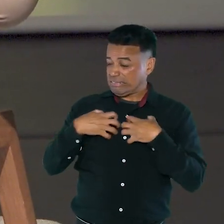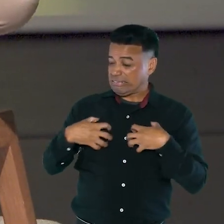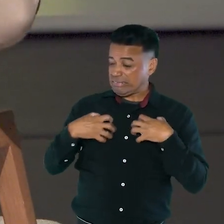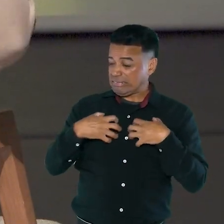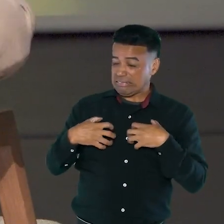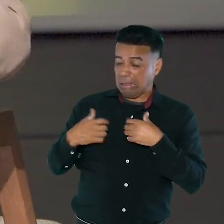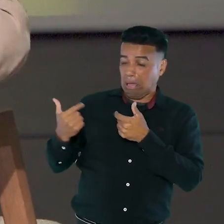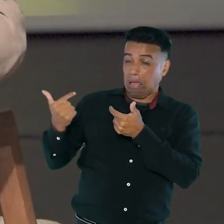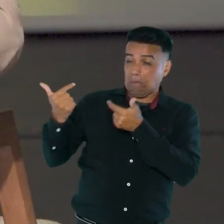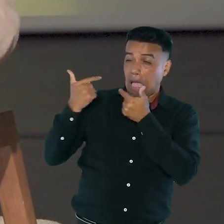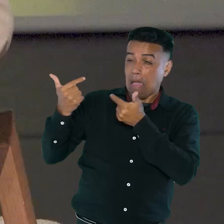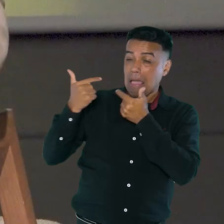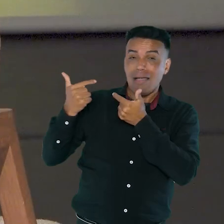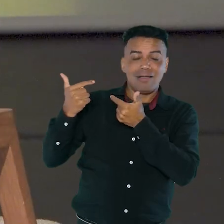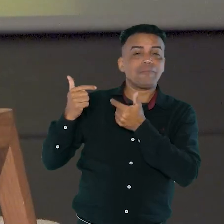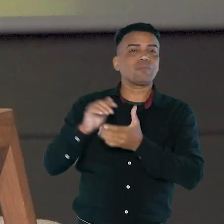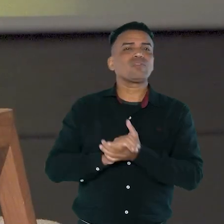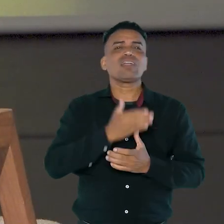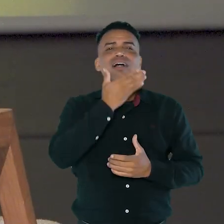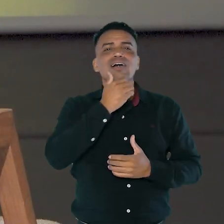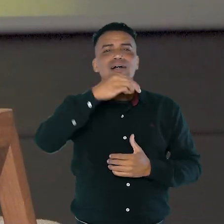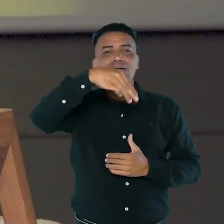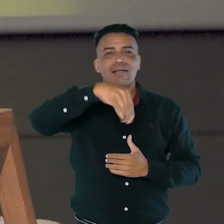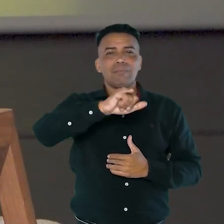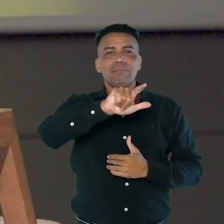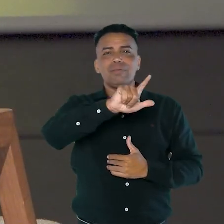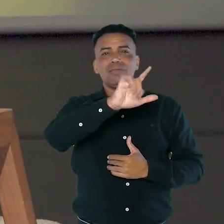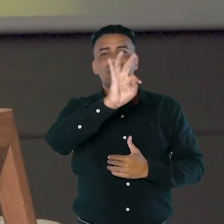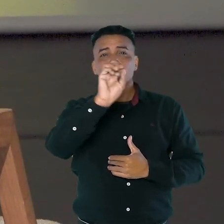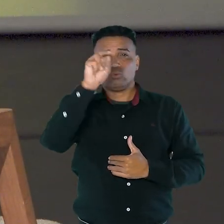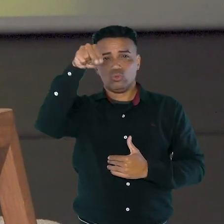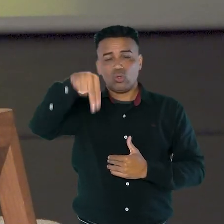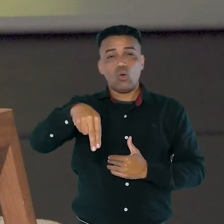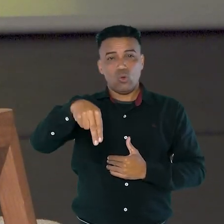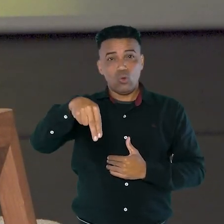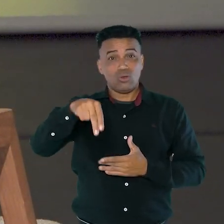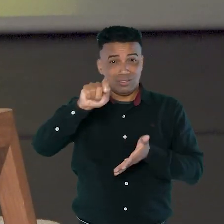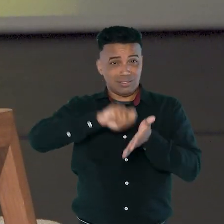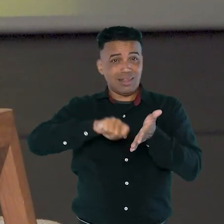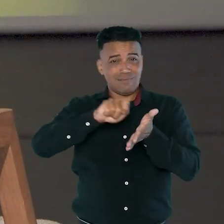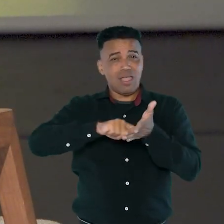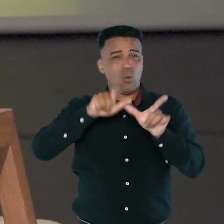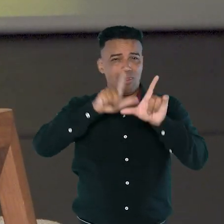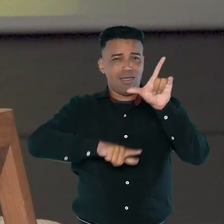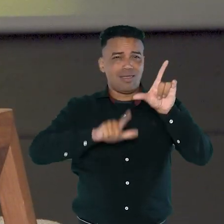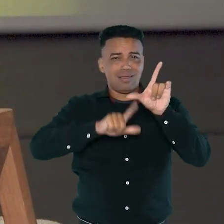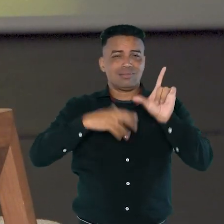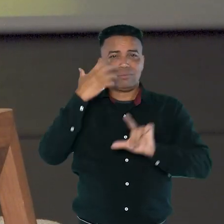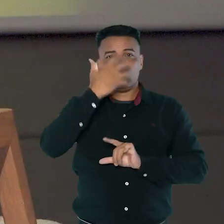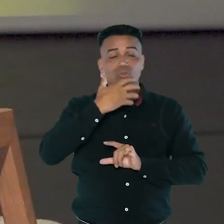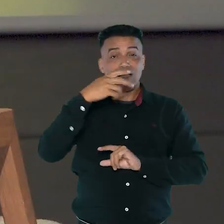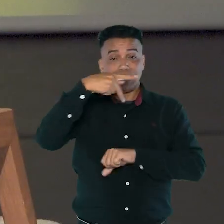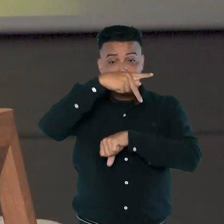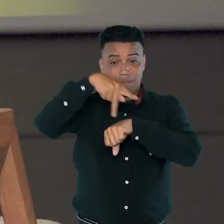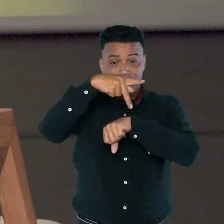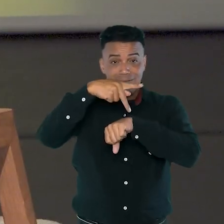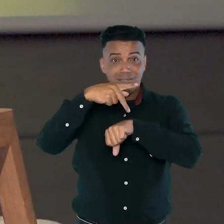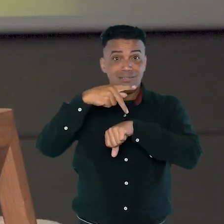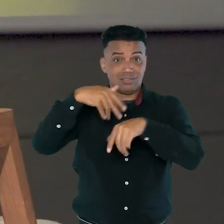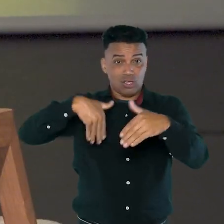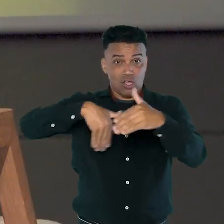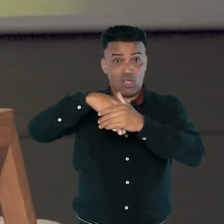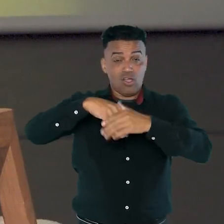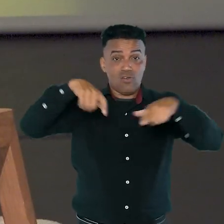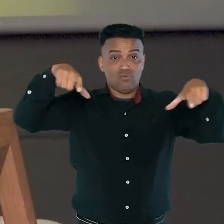cabeça, né? O Milton Nascimento e o Fernando Bran, o Milton escreveu essa letra, né? Que aqui é o país do